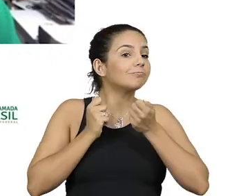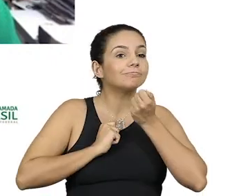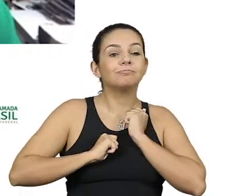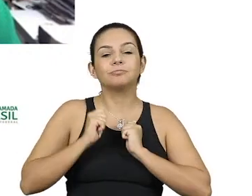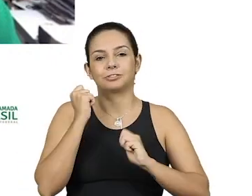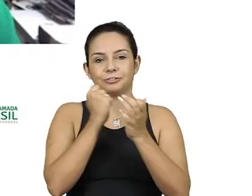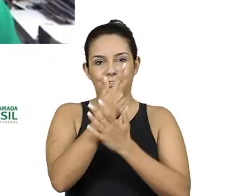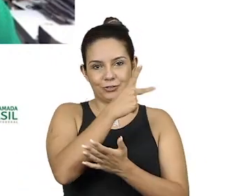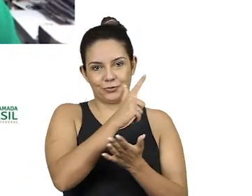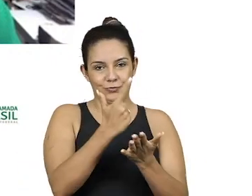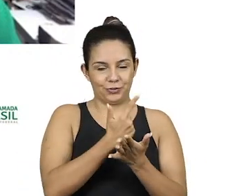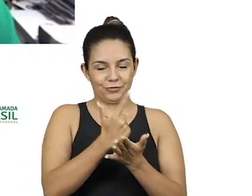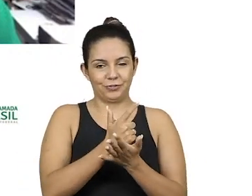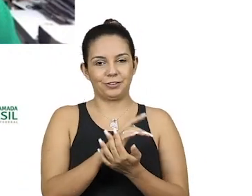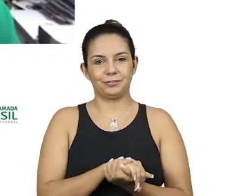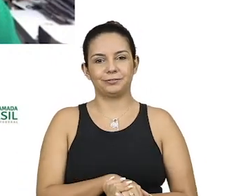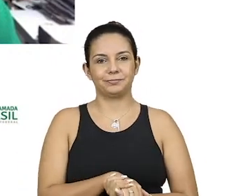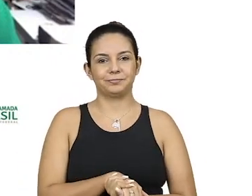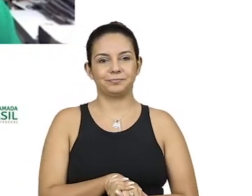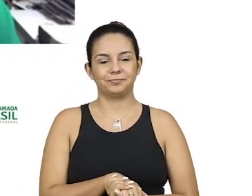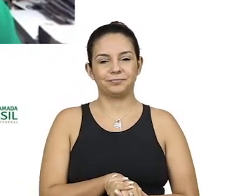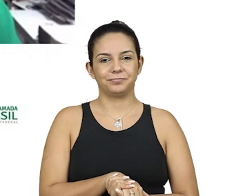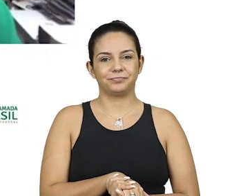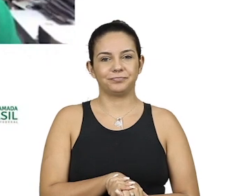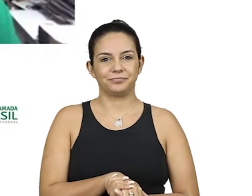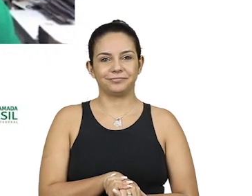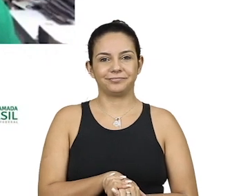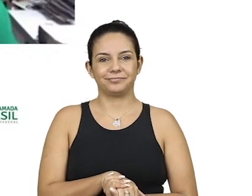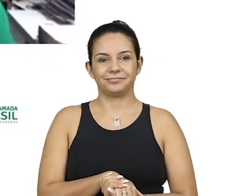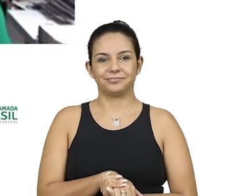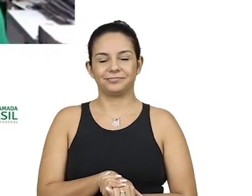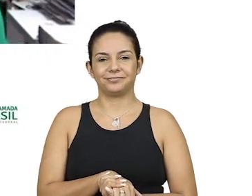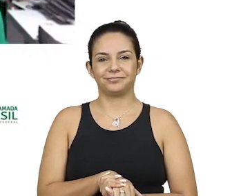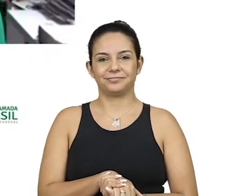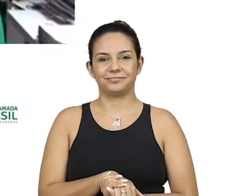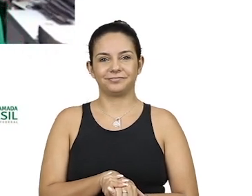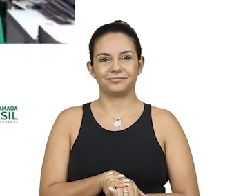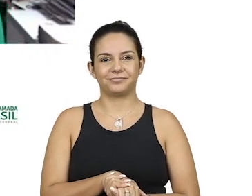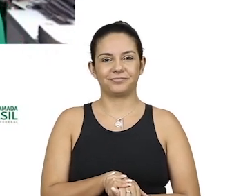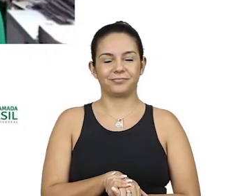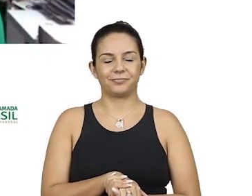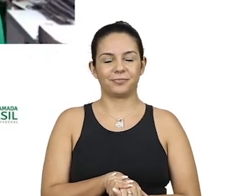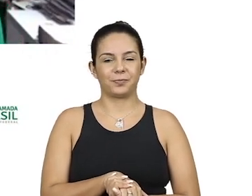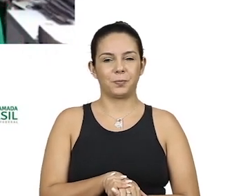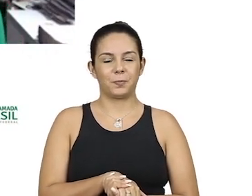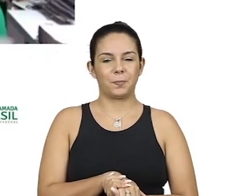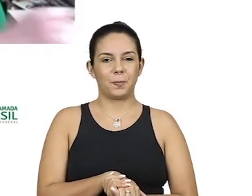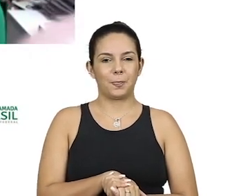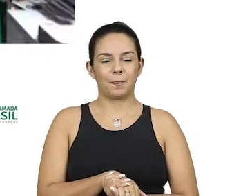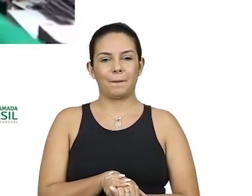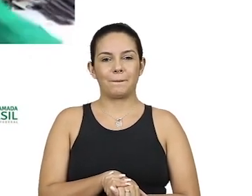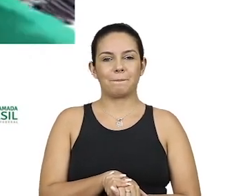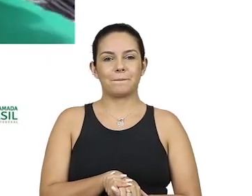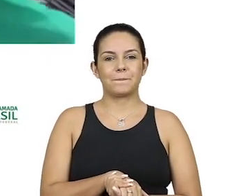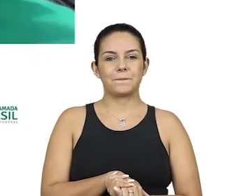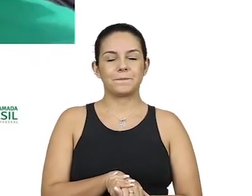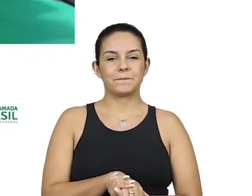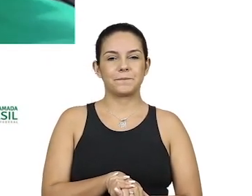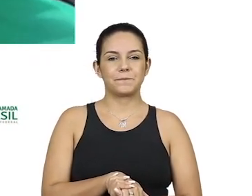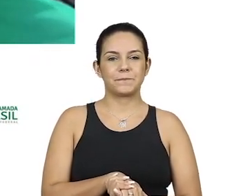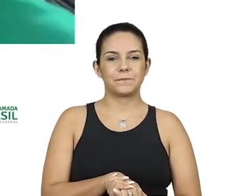daqui desesperadas para comprar o seu livro de poemas. Lê mais um poema.